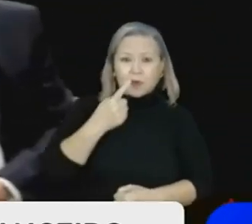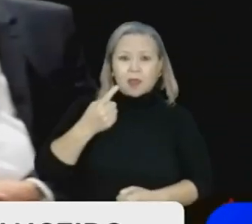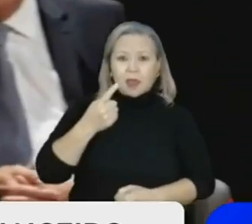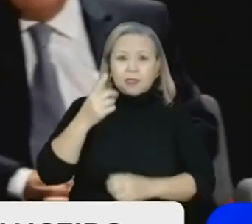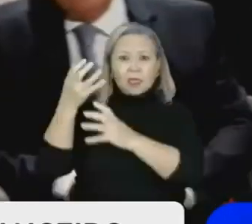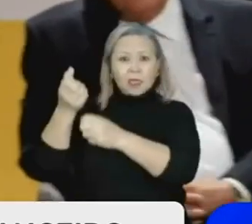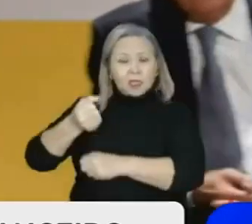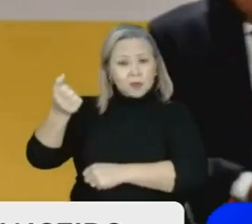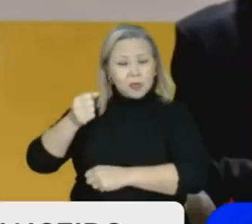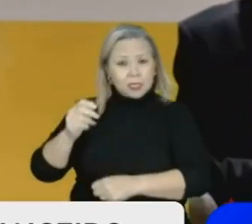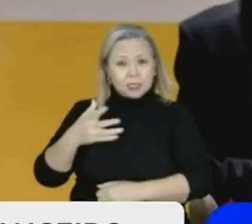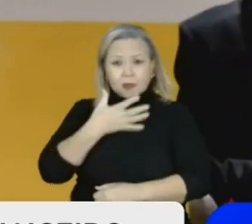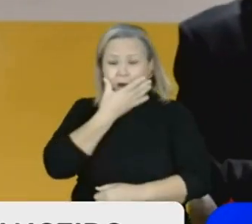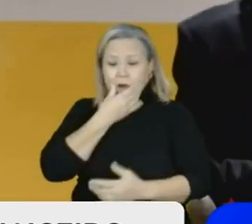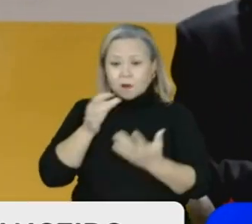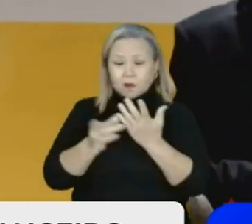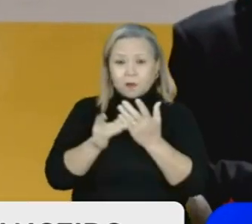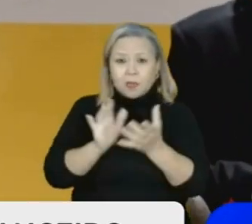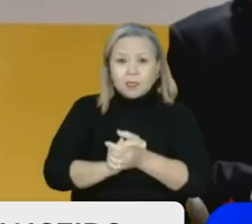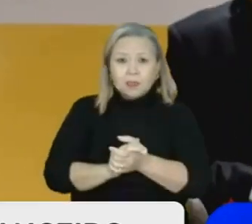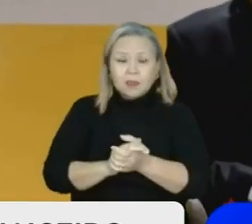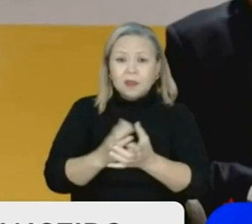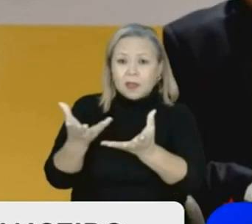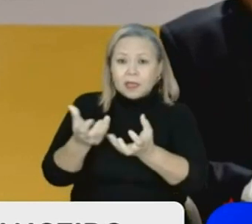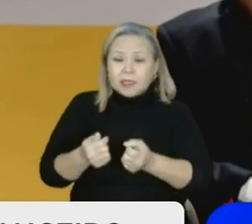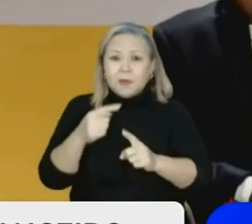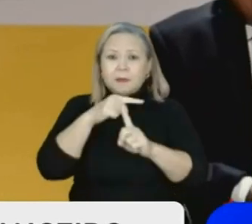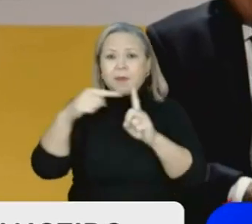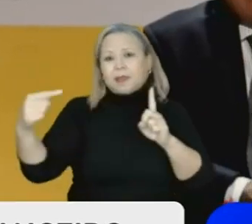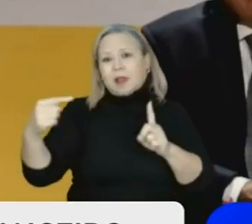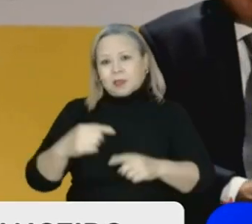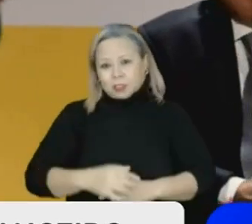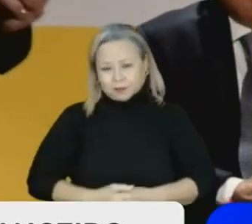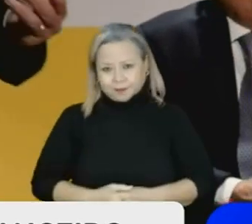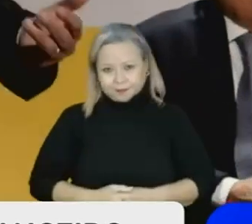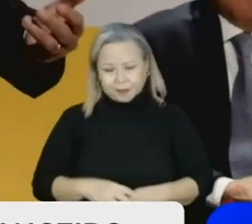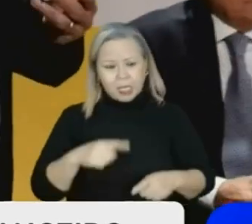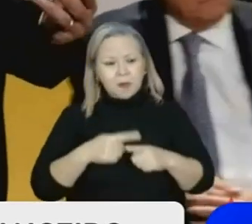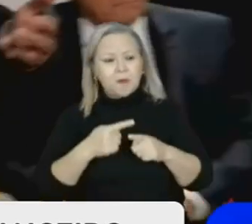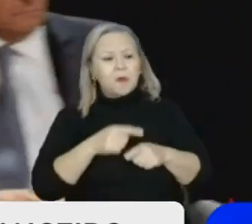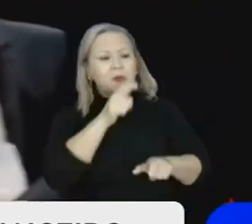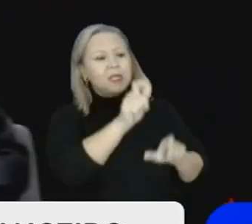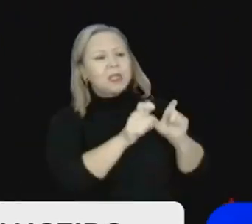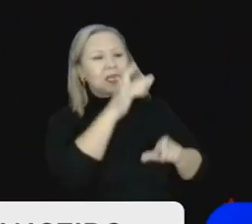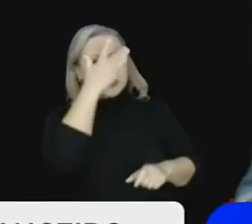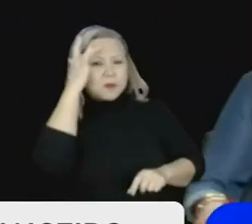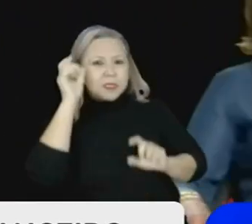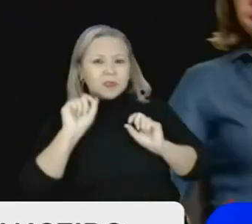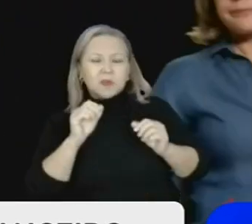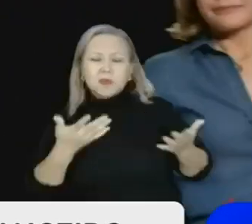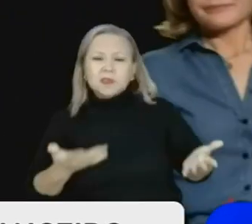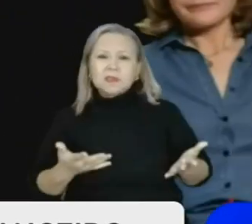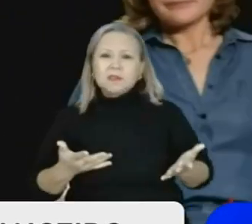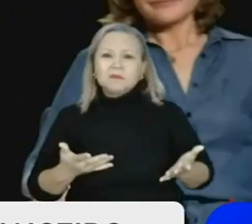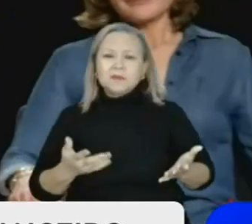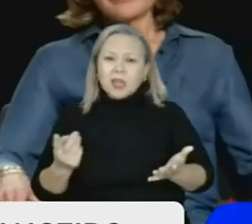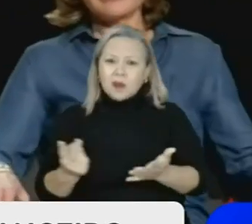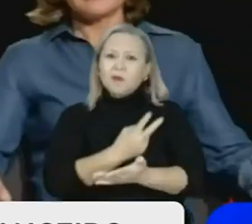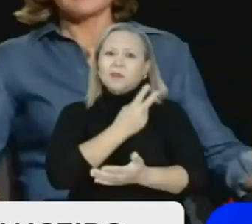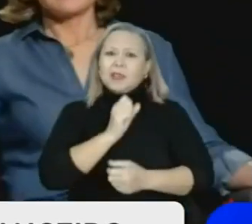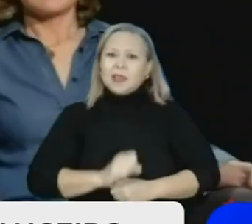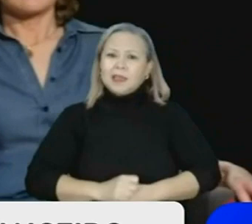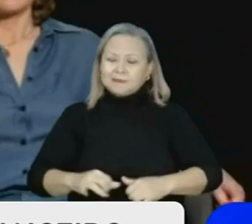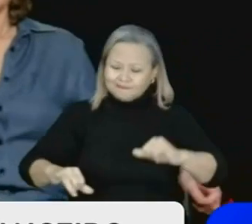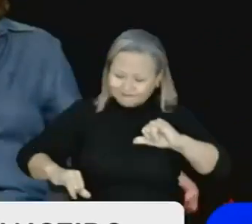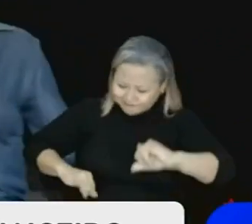em relação a Geraldo Alckmin que é o coordenador aí dessa transição havia uma expectativa especulações de